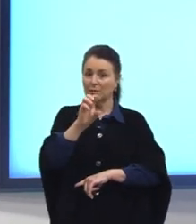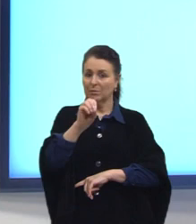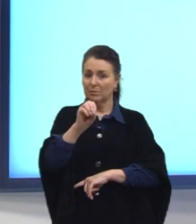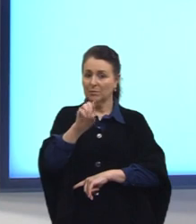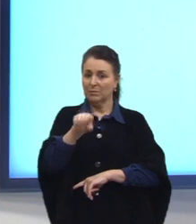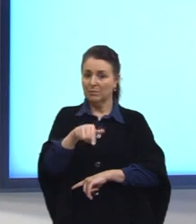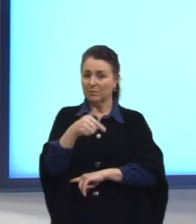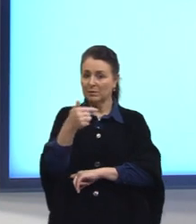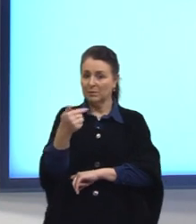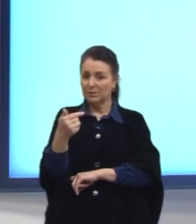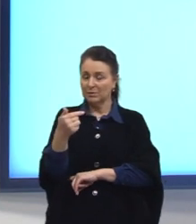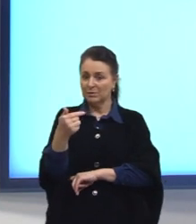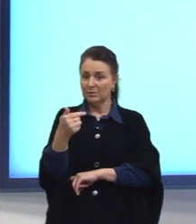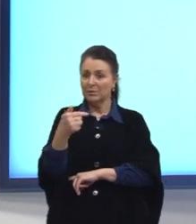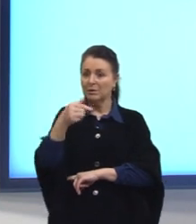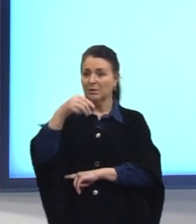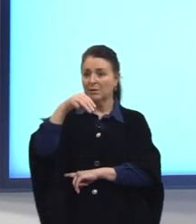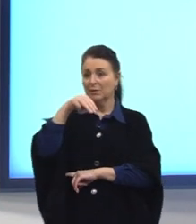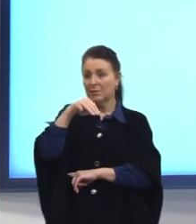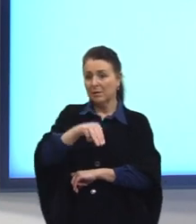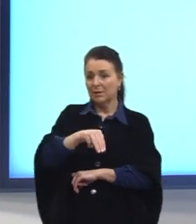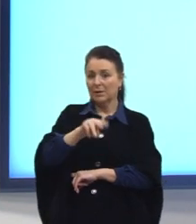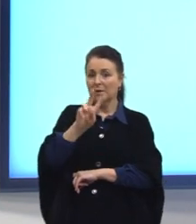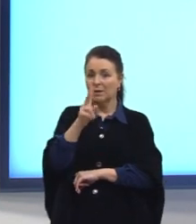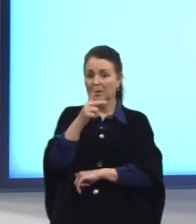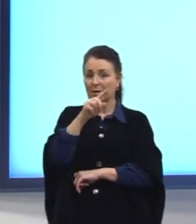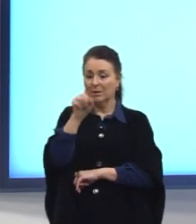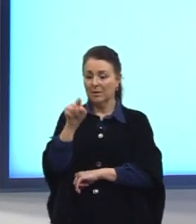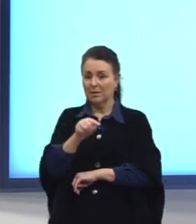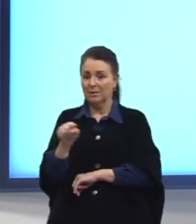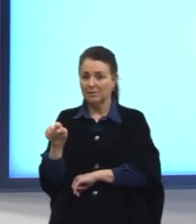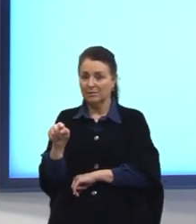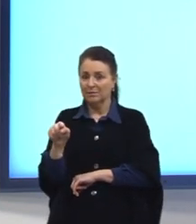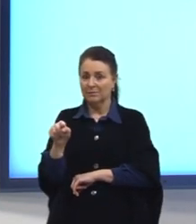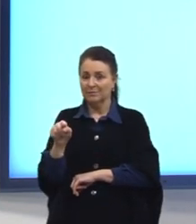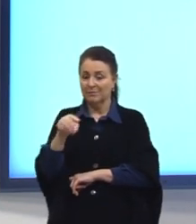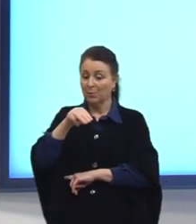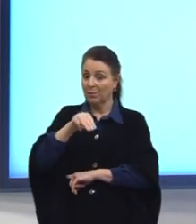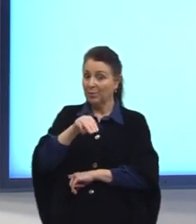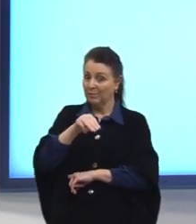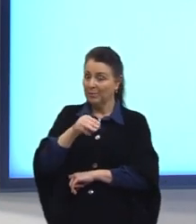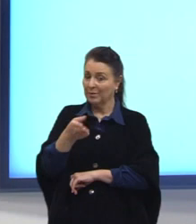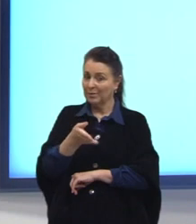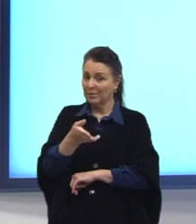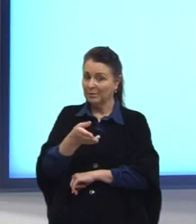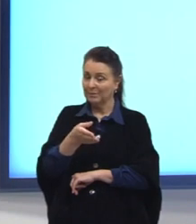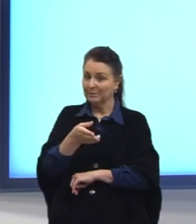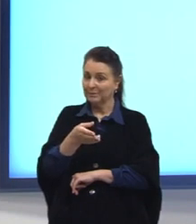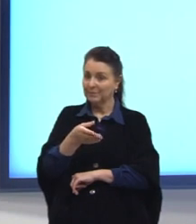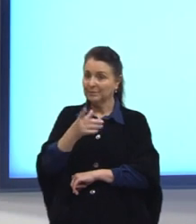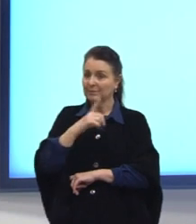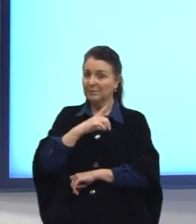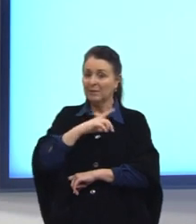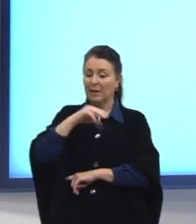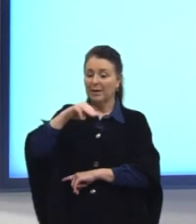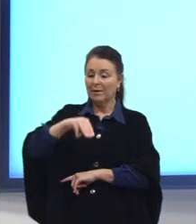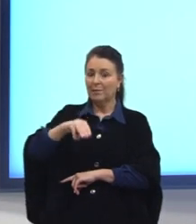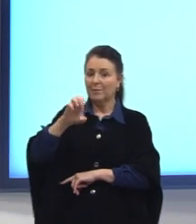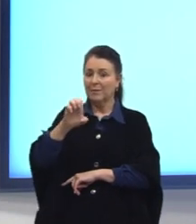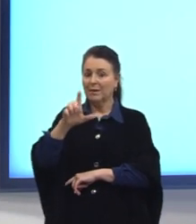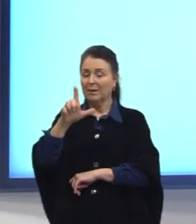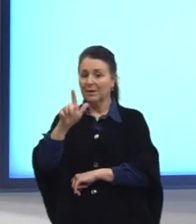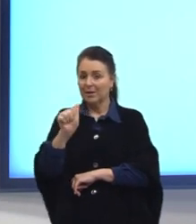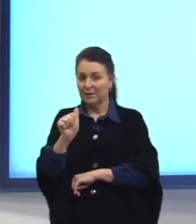101,7 mega-hertz então aqui a gente tem um m significa o mega então o mega né